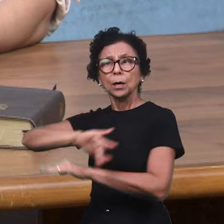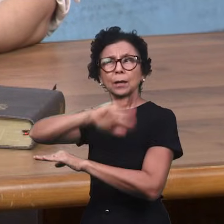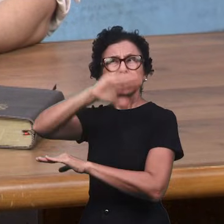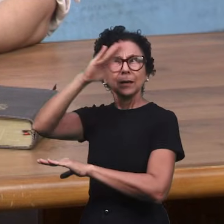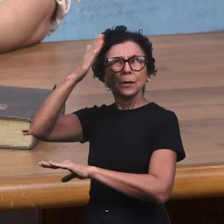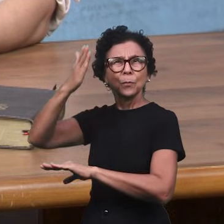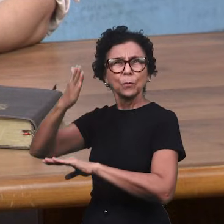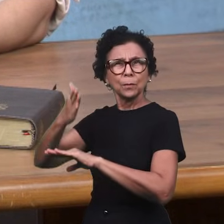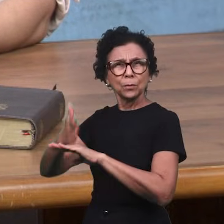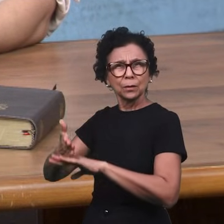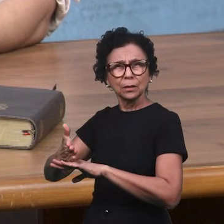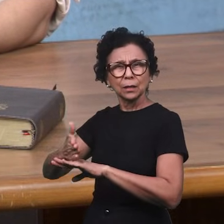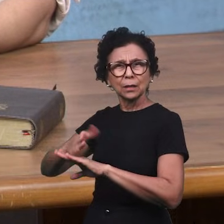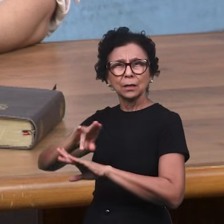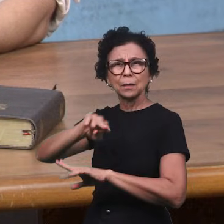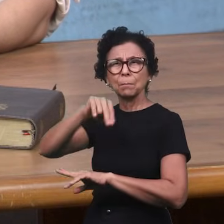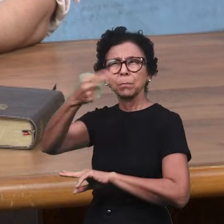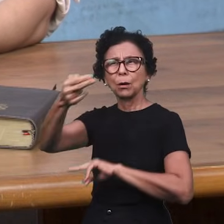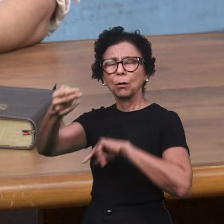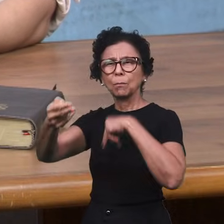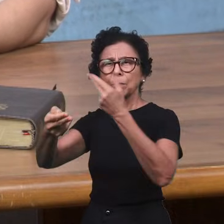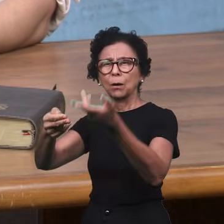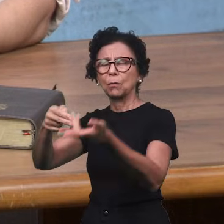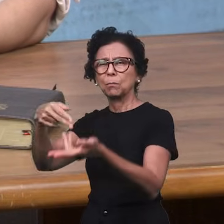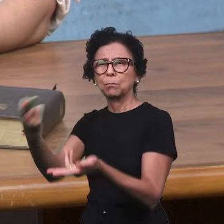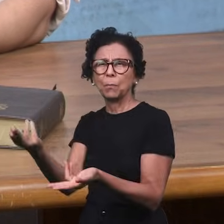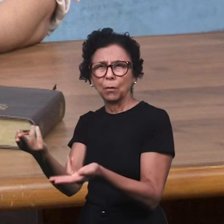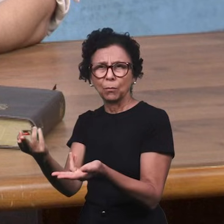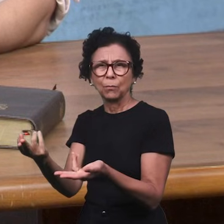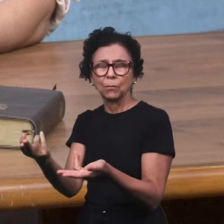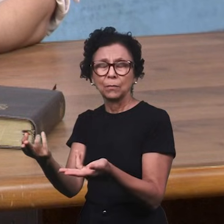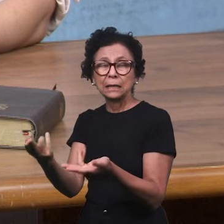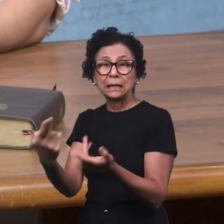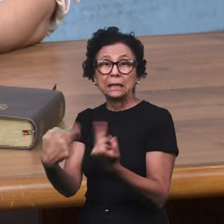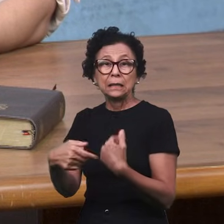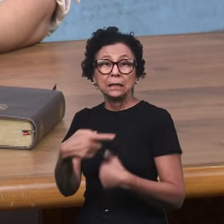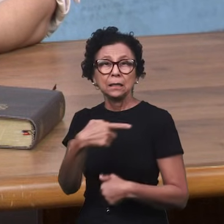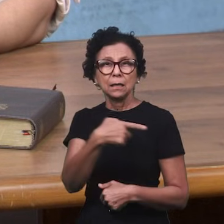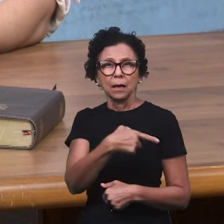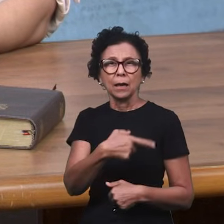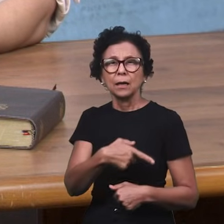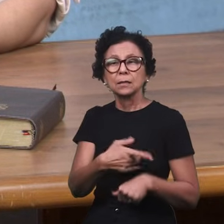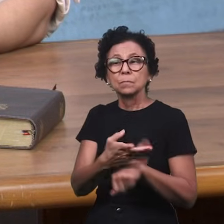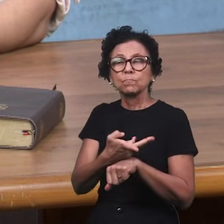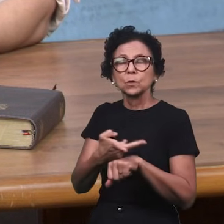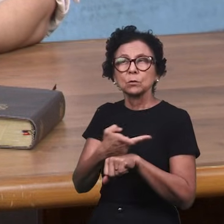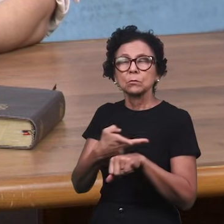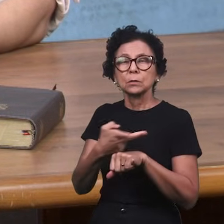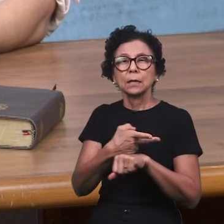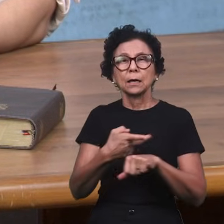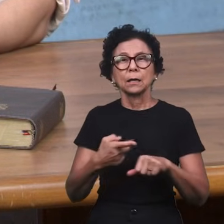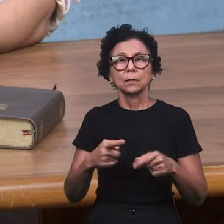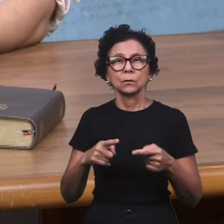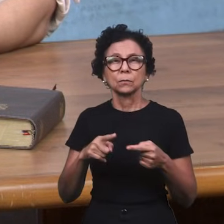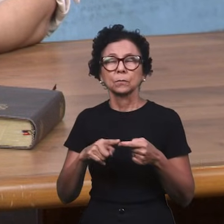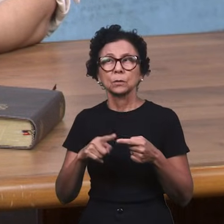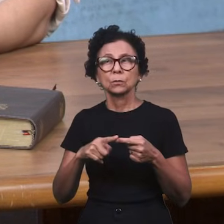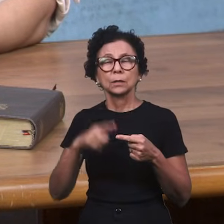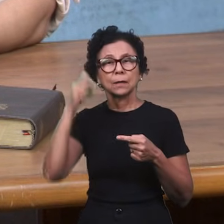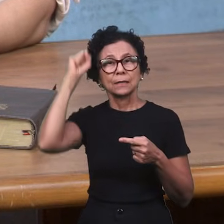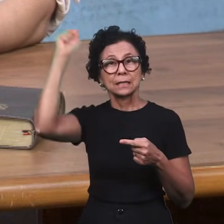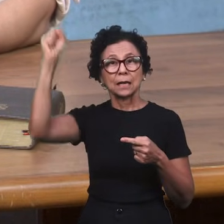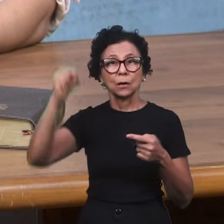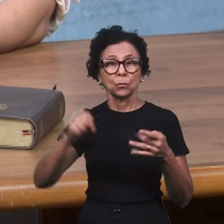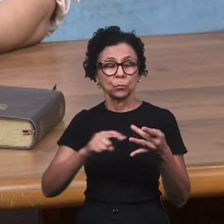montanhas de Gilboa. E os filisteus apertaram com Saul e com seus filhos e feriram os filisteus